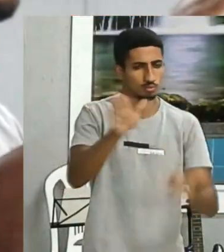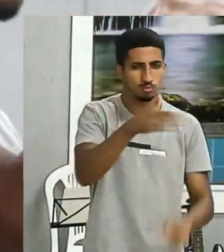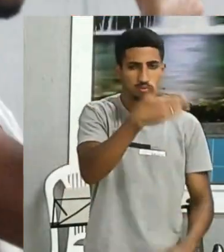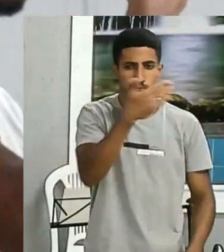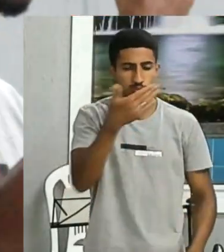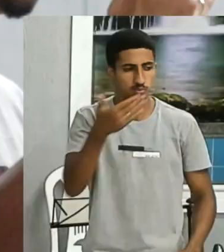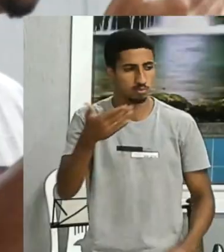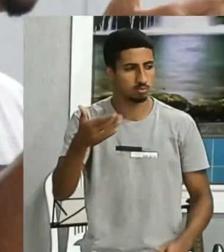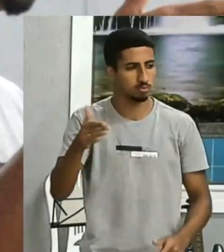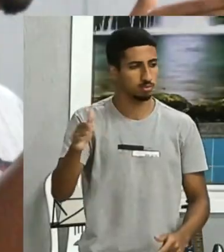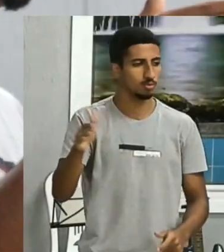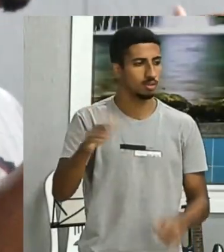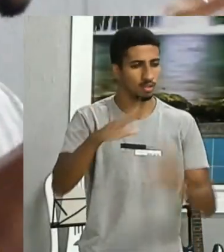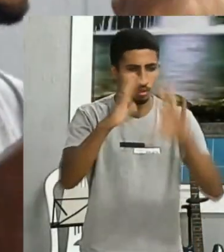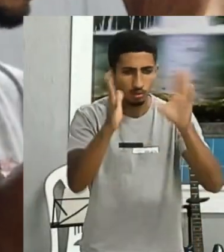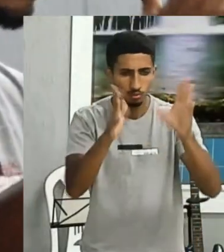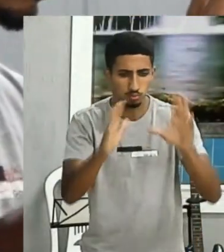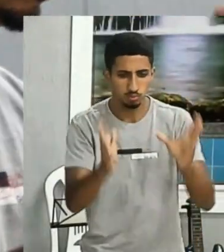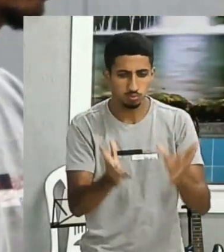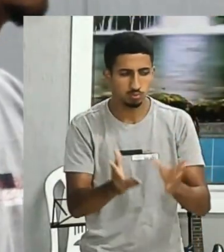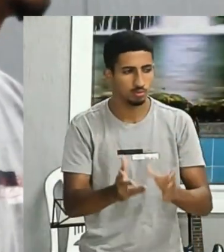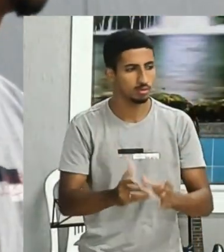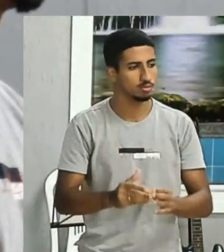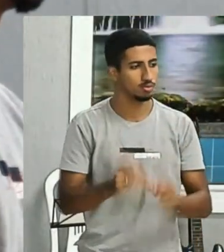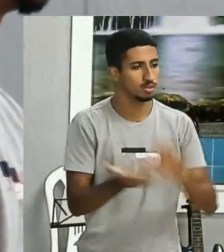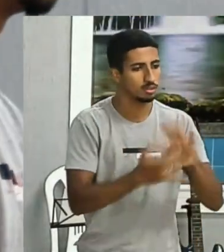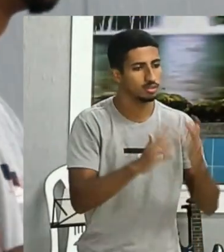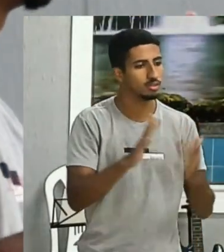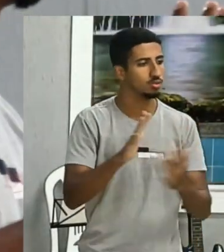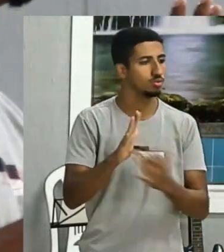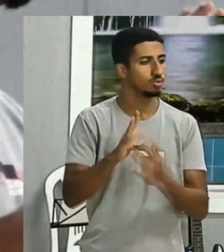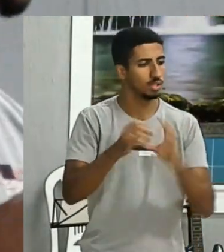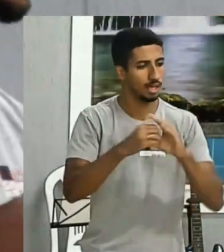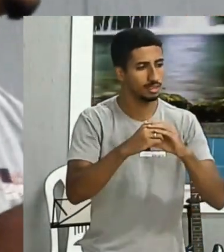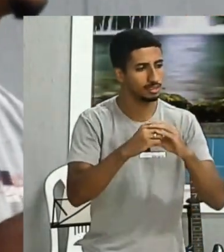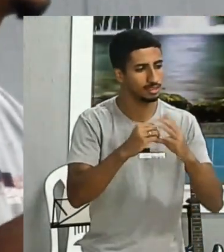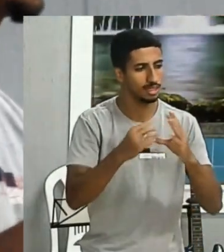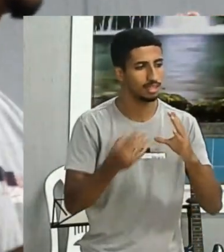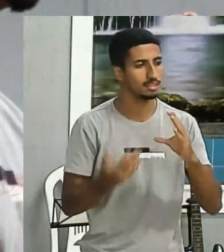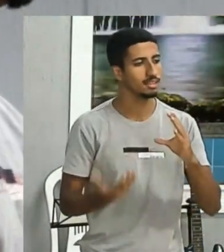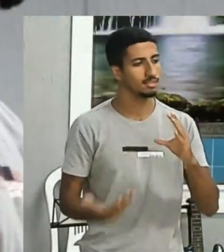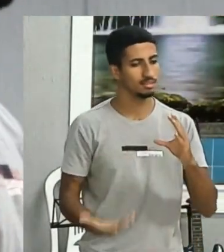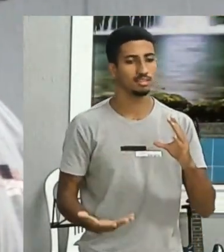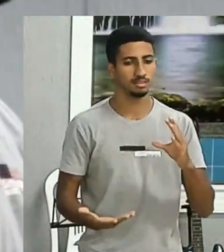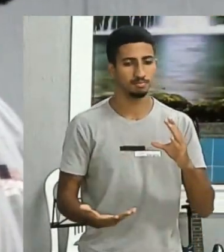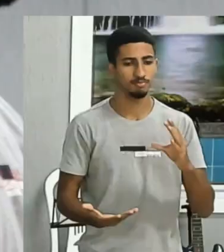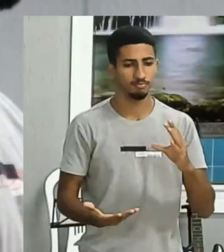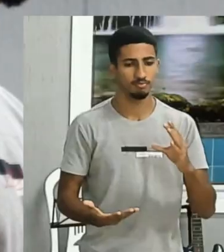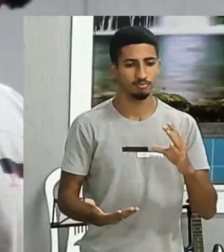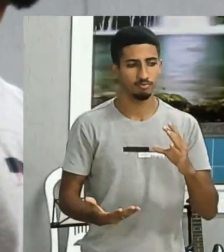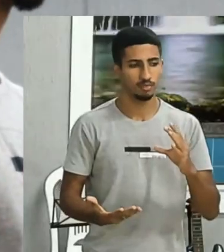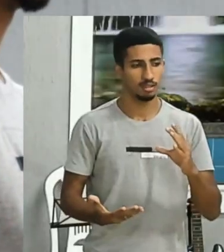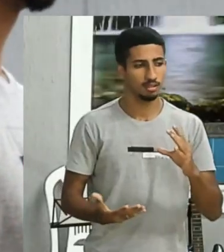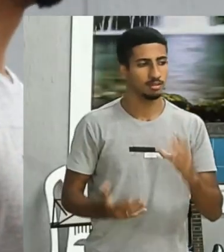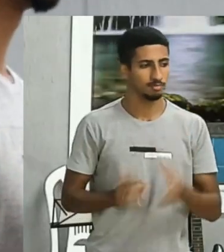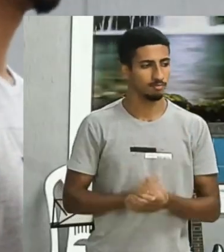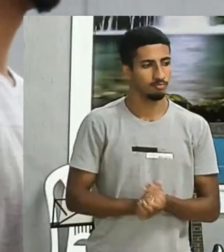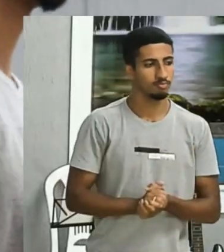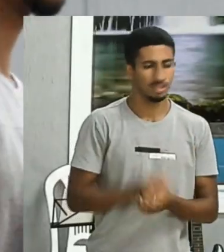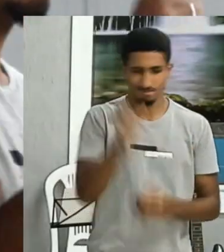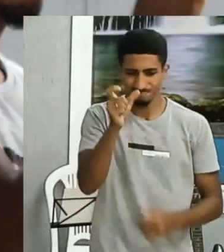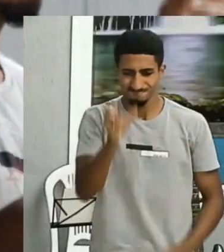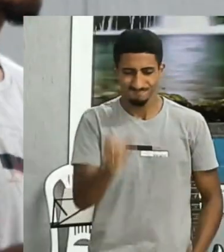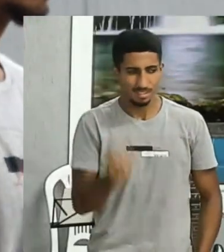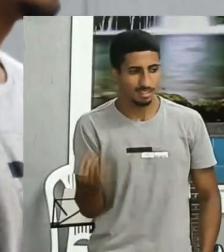E é uma figura tão importante, tão interessante, que